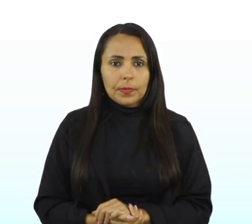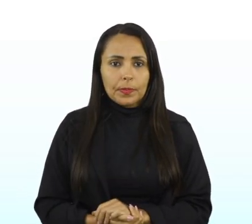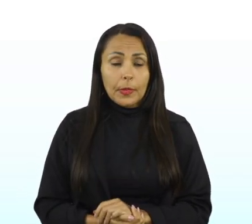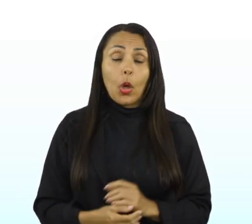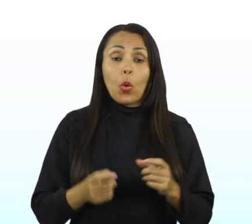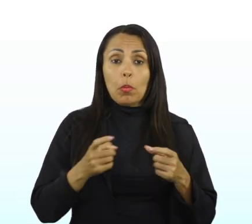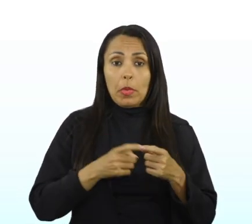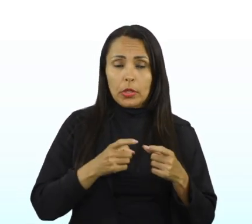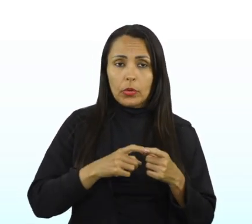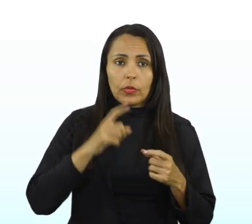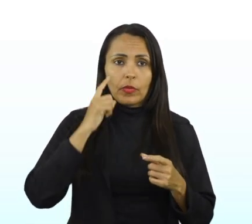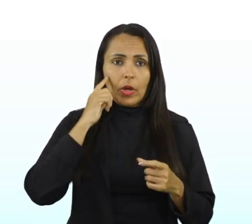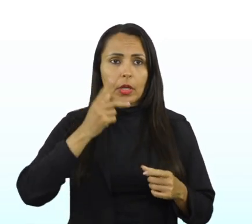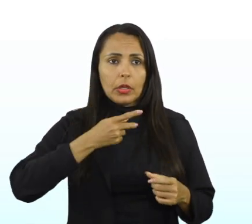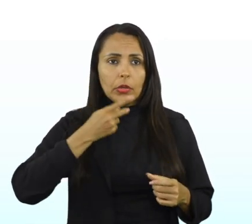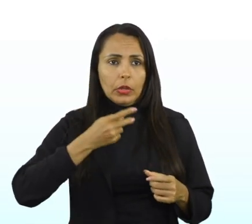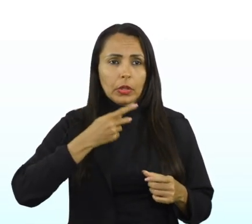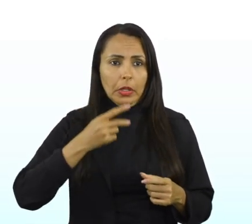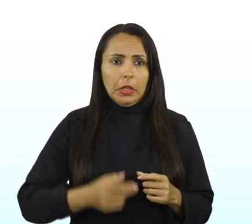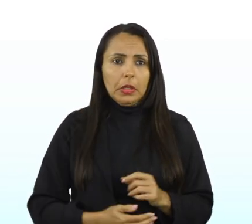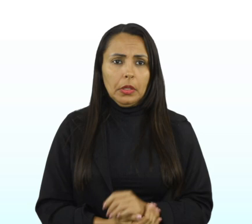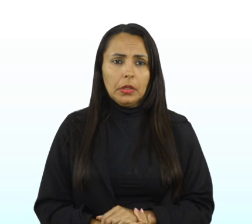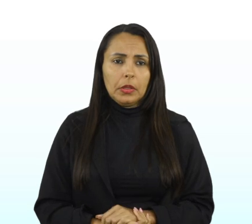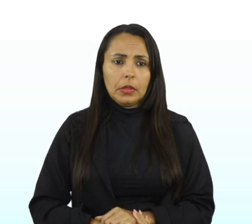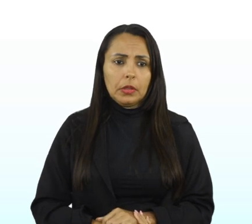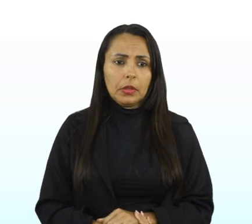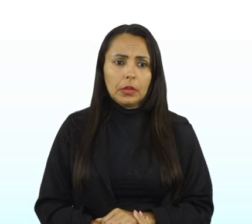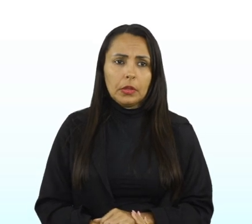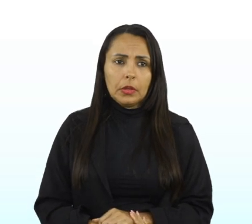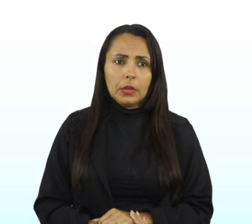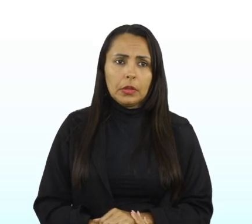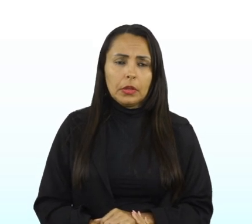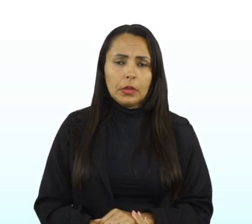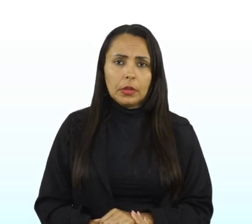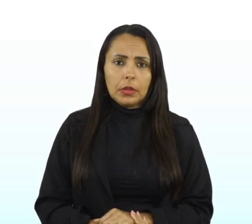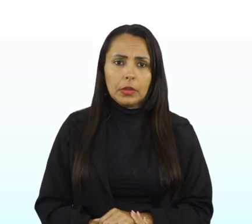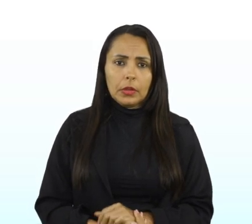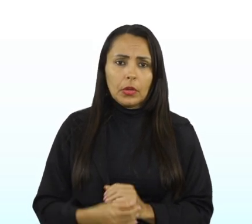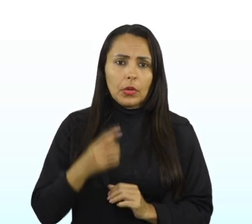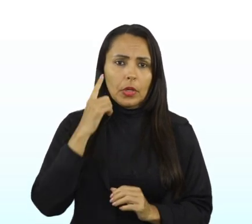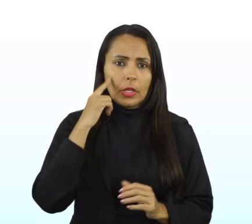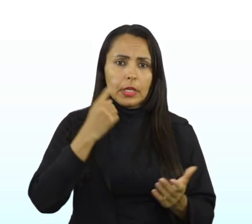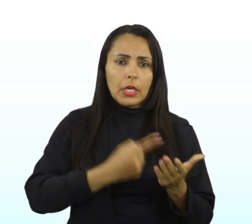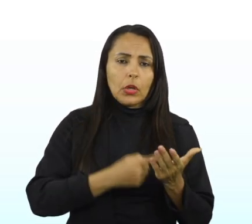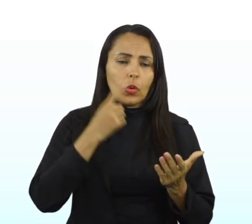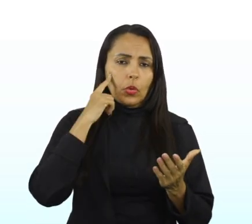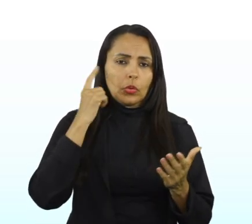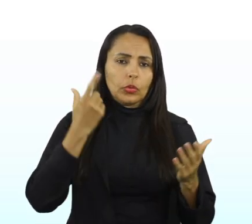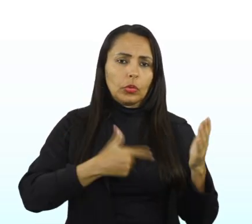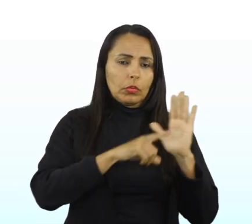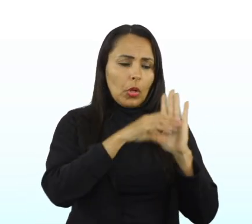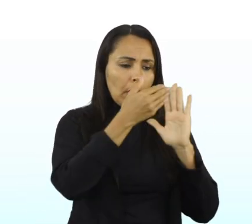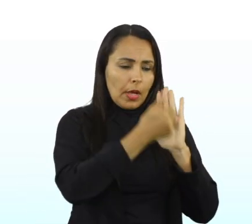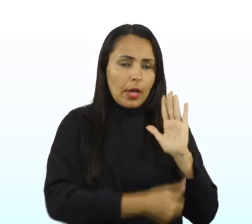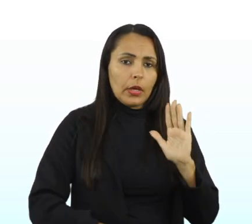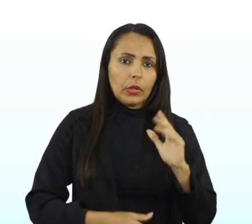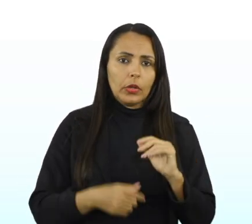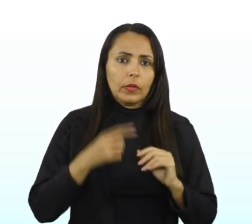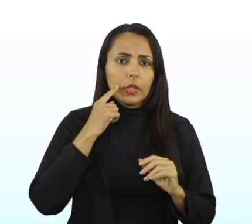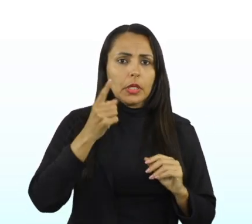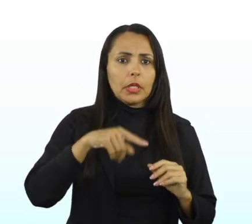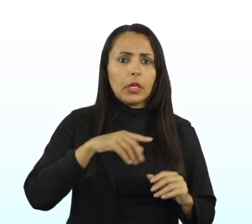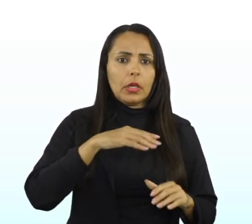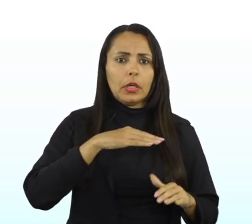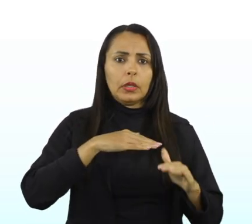O médico fala. Veja, é o médico e o paciente. O médico chega e diz, ó, de acordo com o laudo, você está com